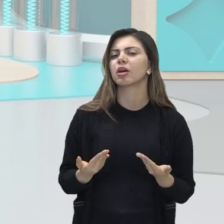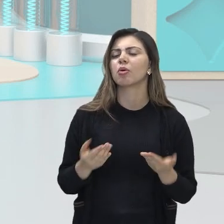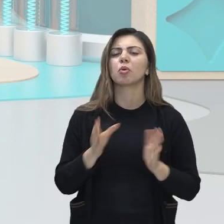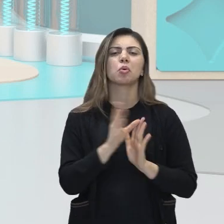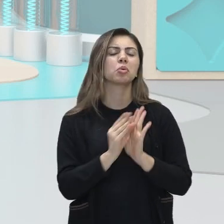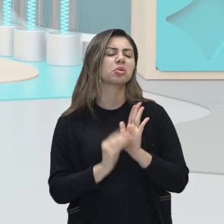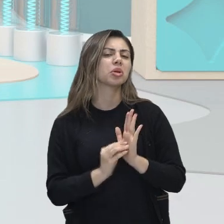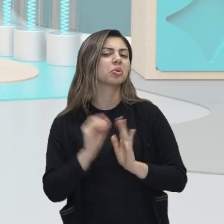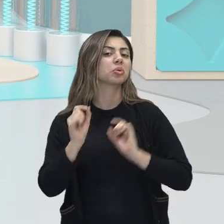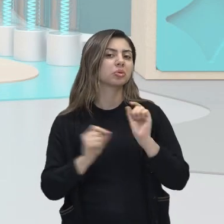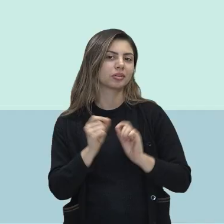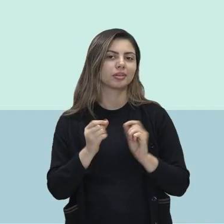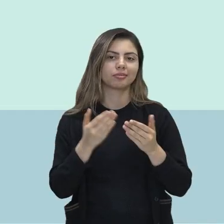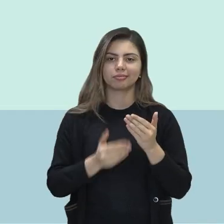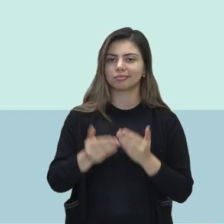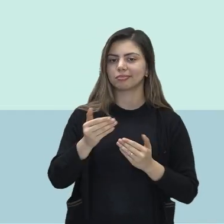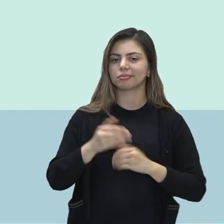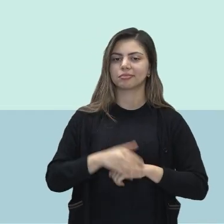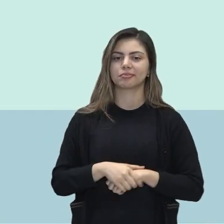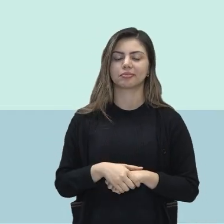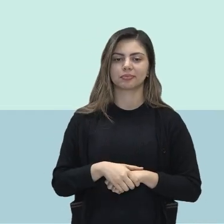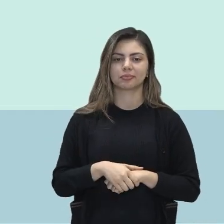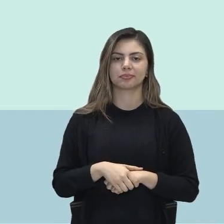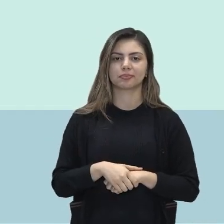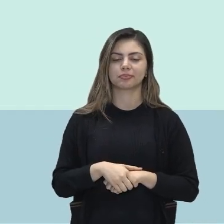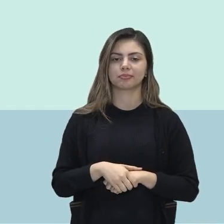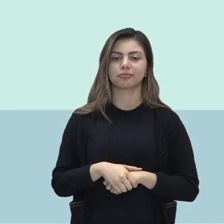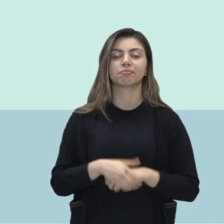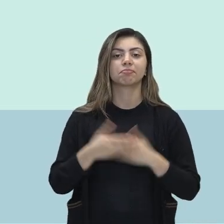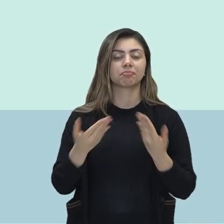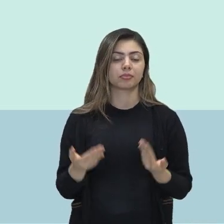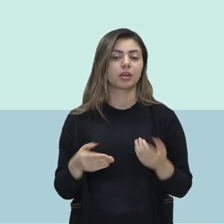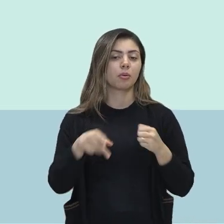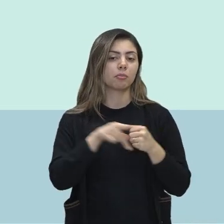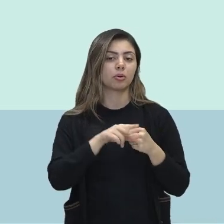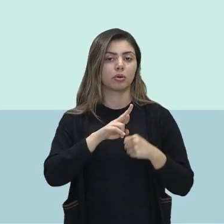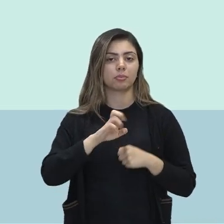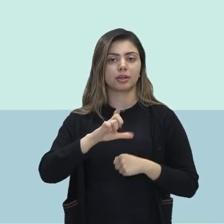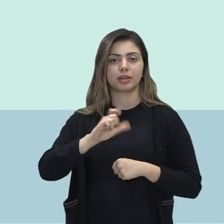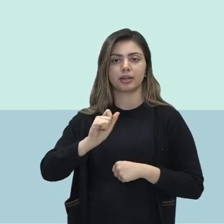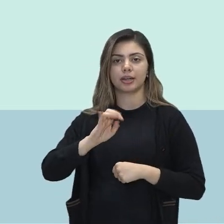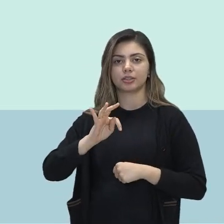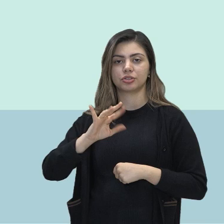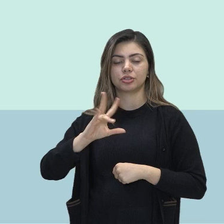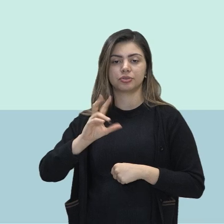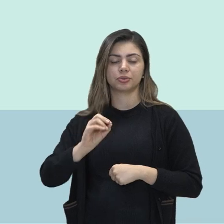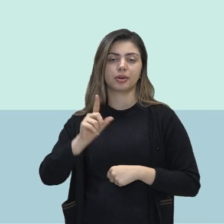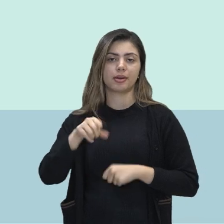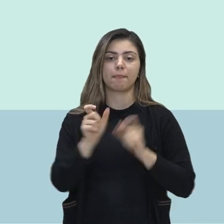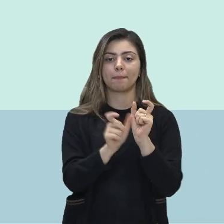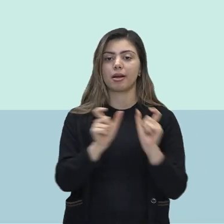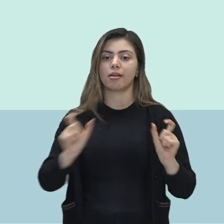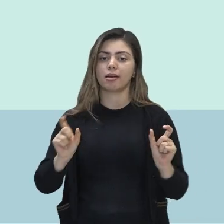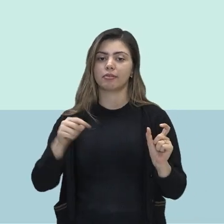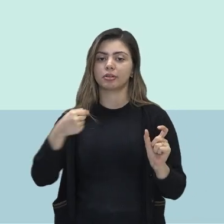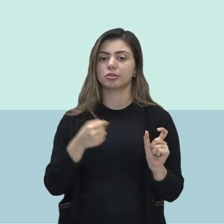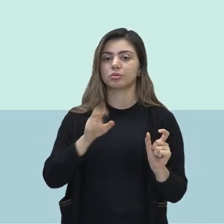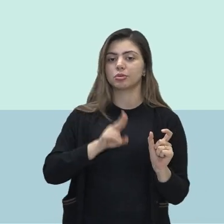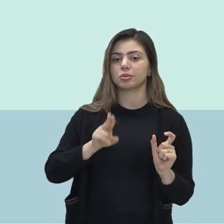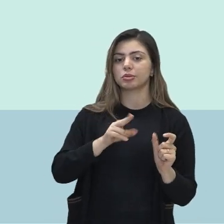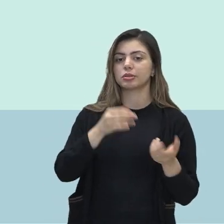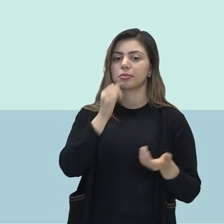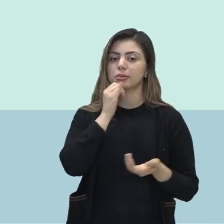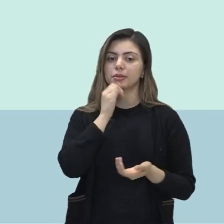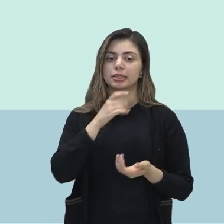o que eles são, ok? Let's go! Pronomes relativos são palavras que usamos para dar